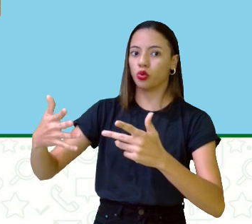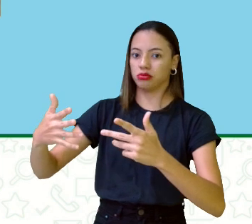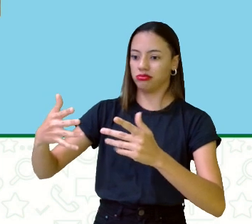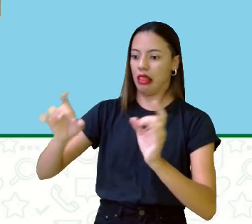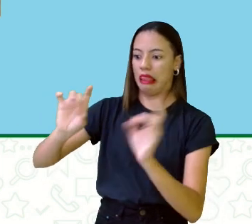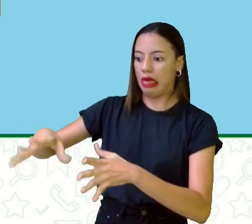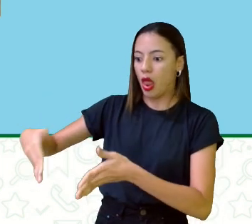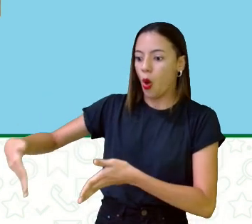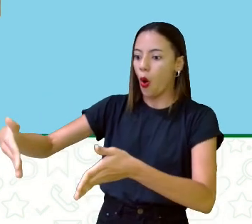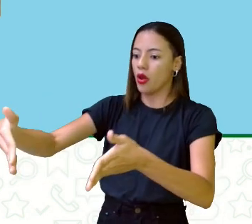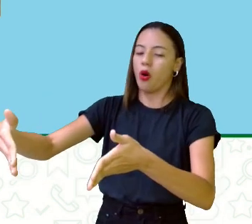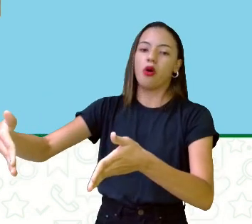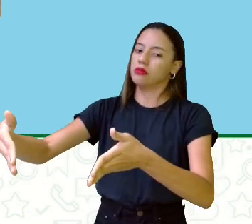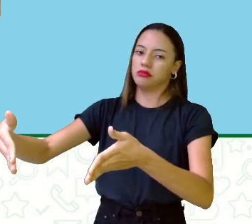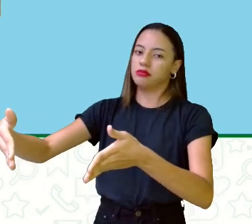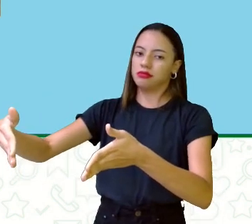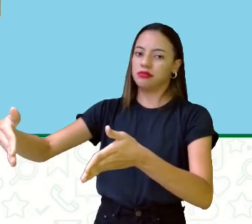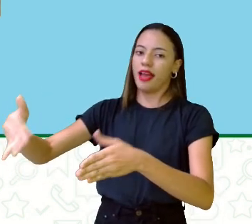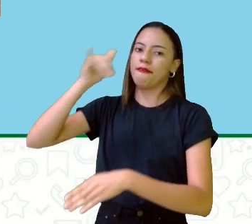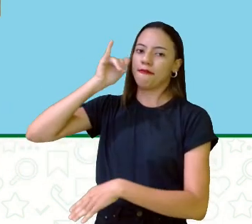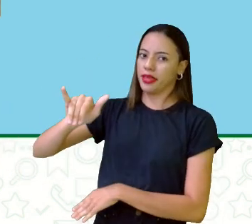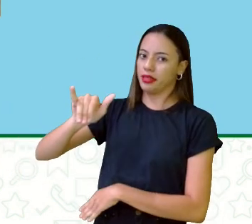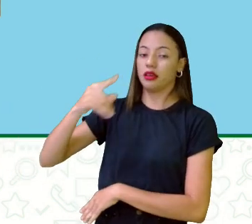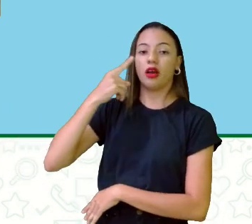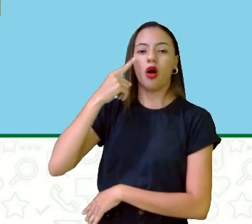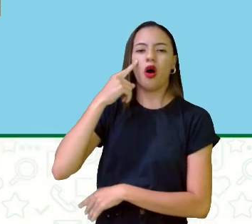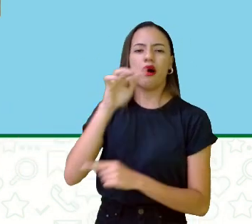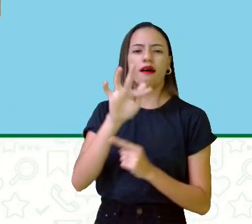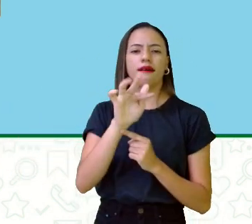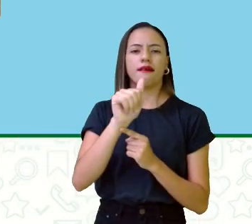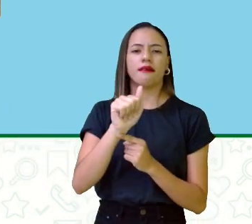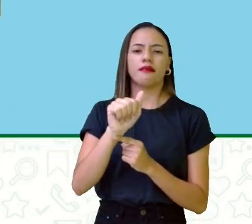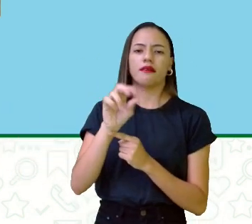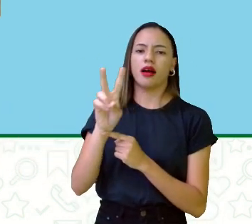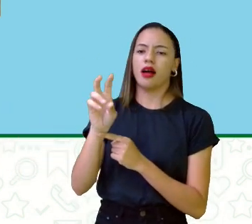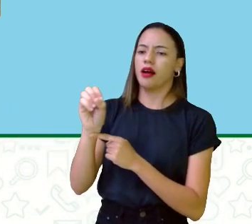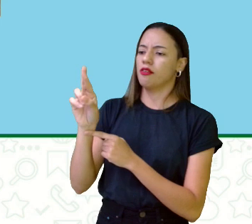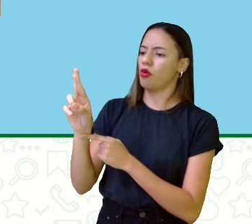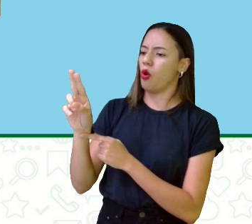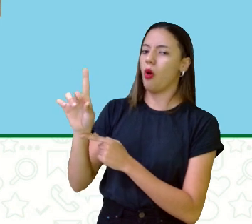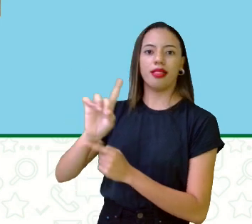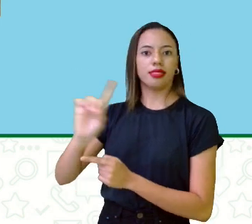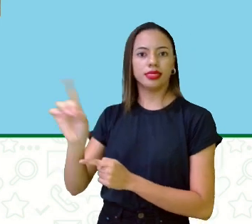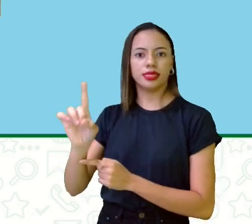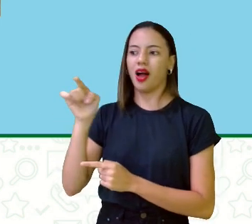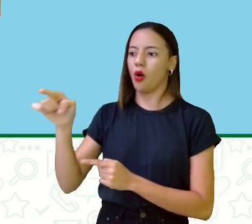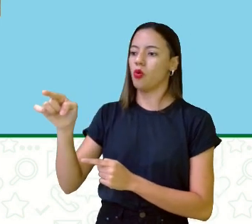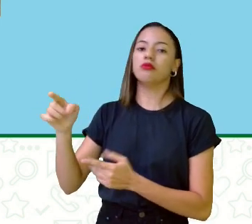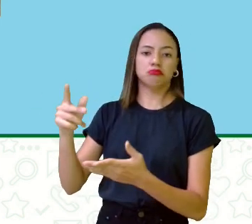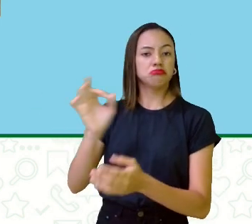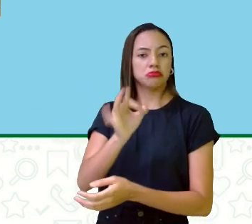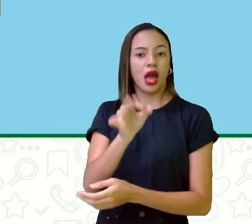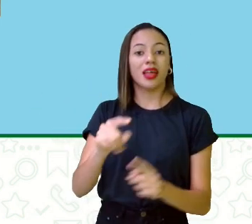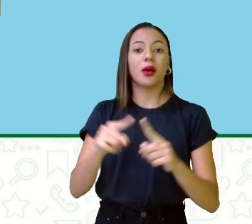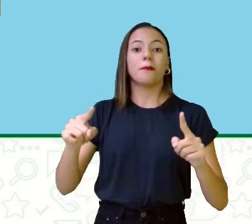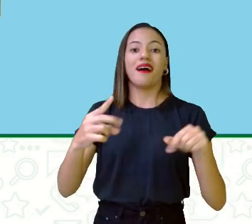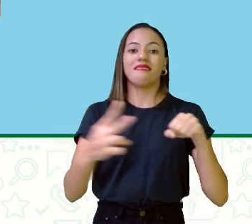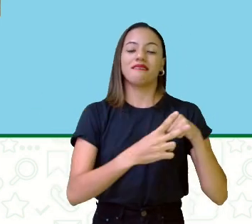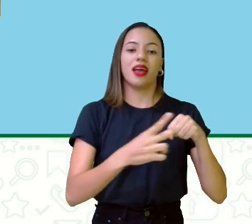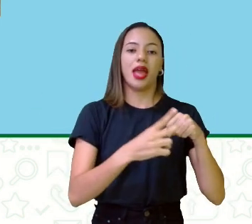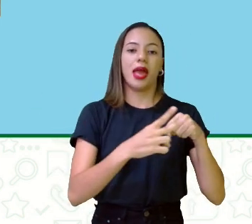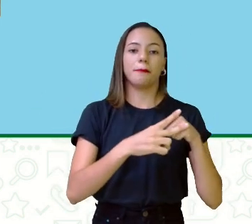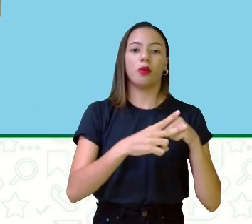aí você percebe que foi escrito aqui o favor não corretamente, mas aí o verbo deixar, né? Está